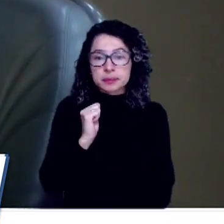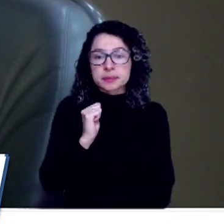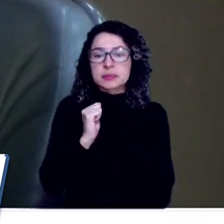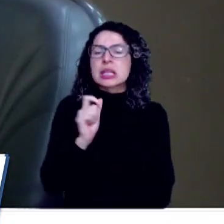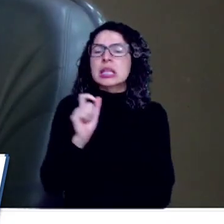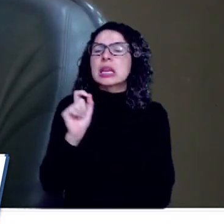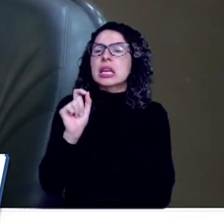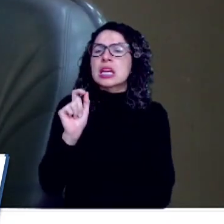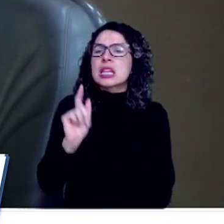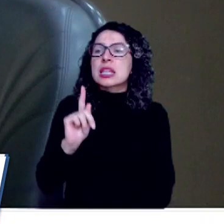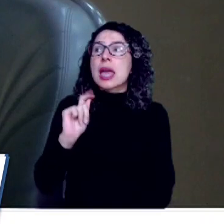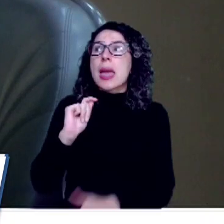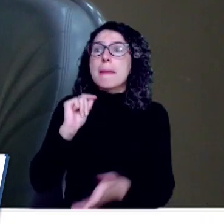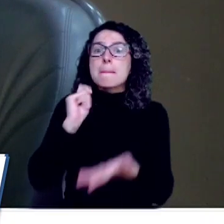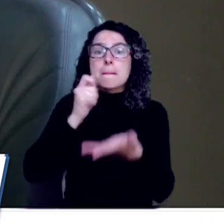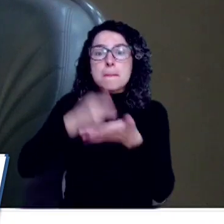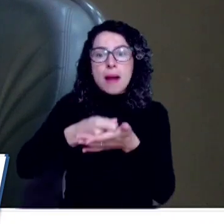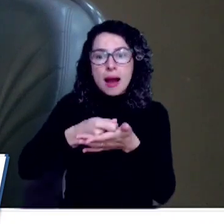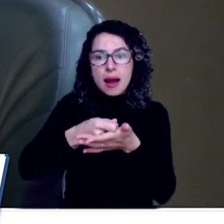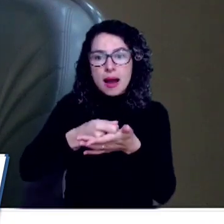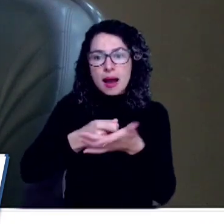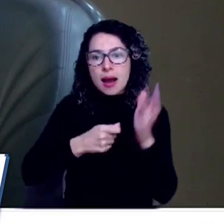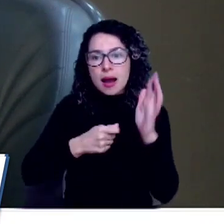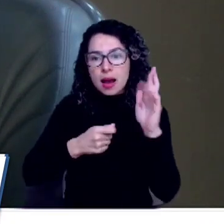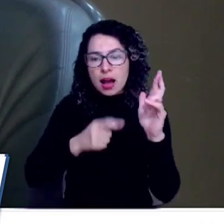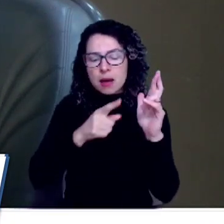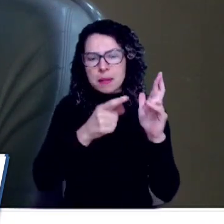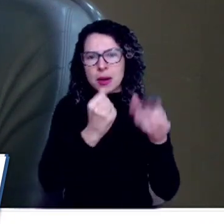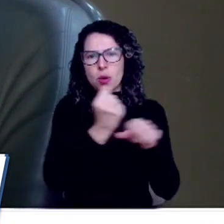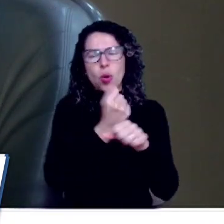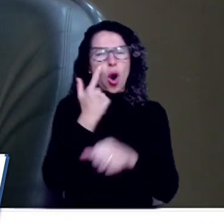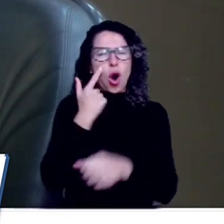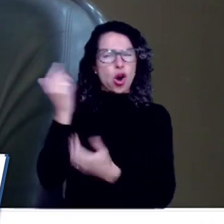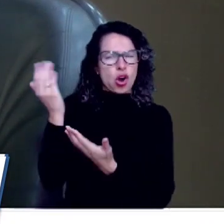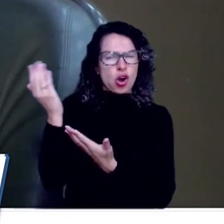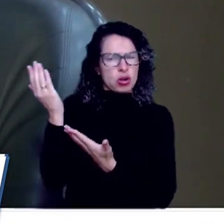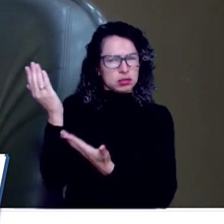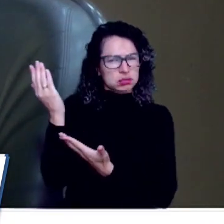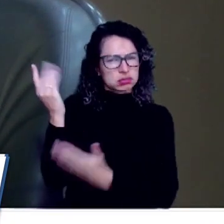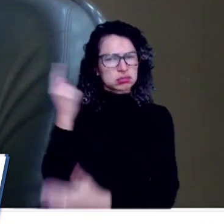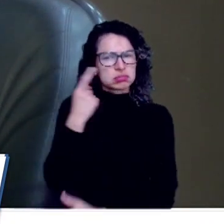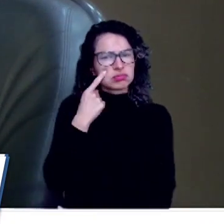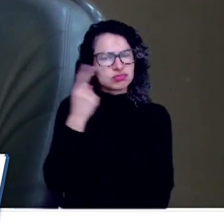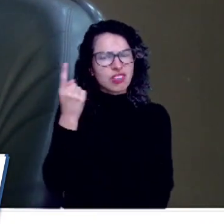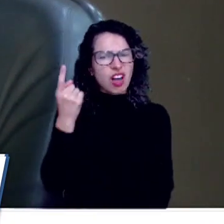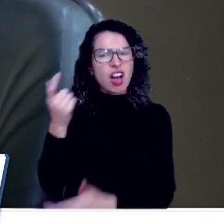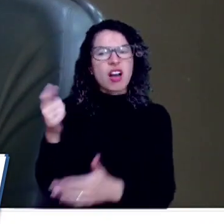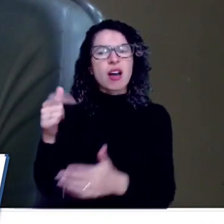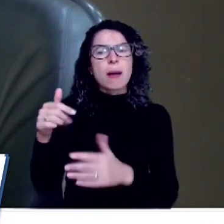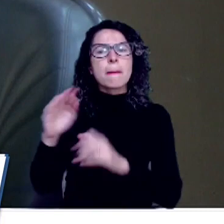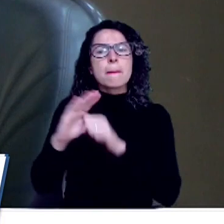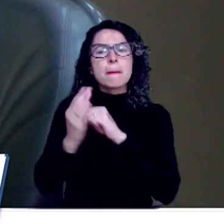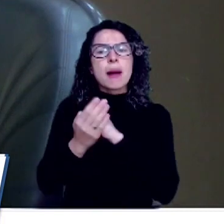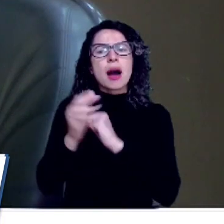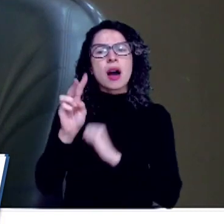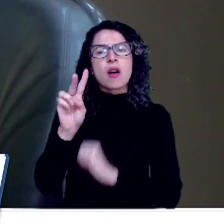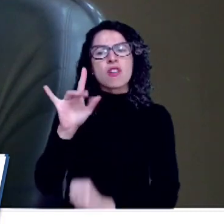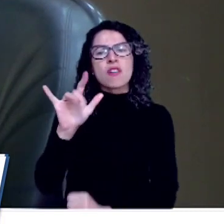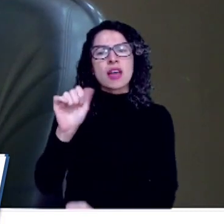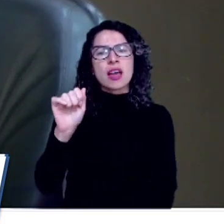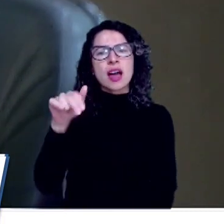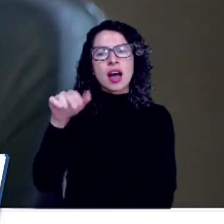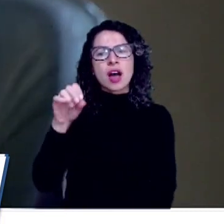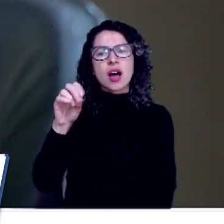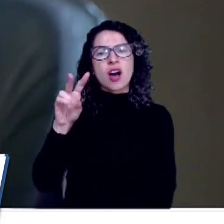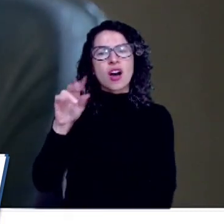paga para fazer esse tipo de coisa aí, ó, esse troço que fizeram lá na Vila Nova, que é uma